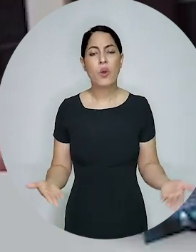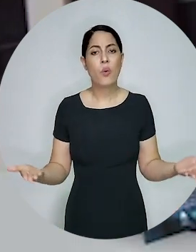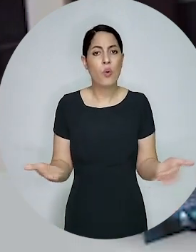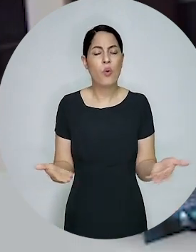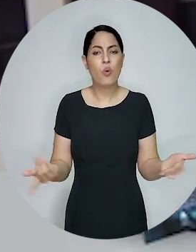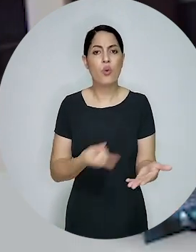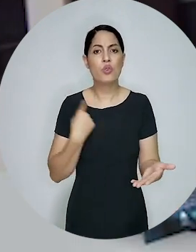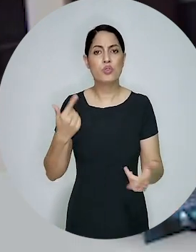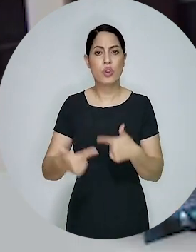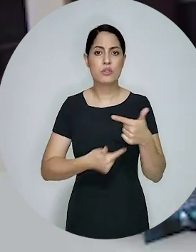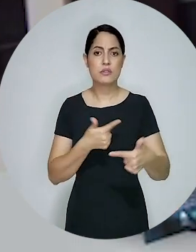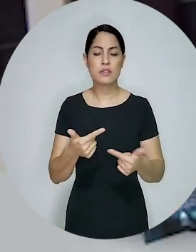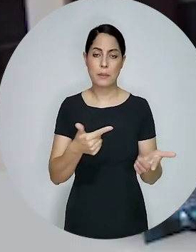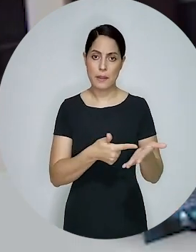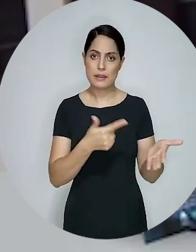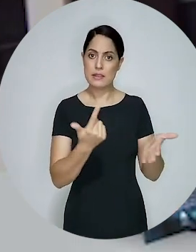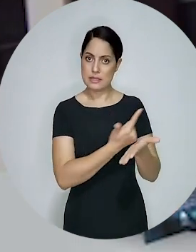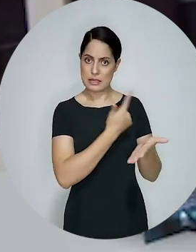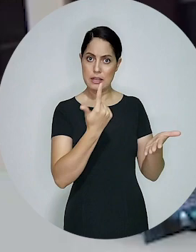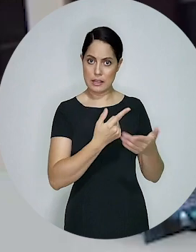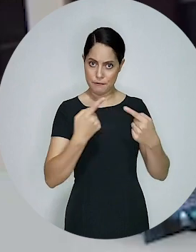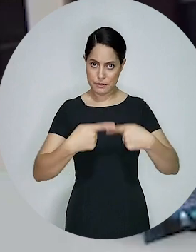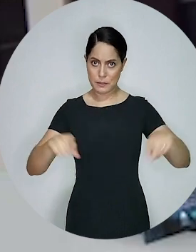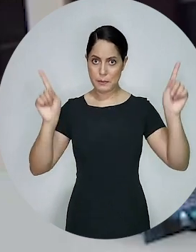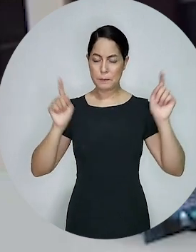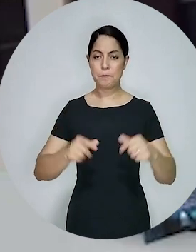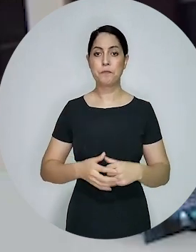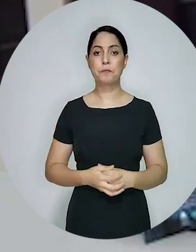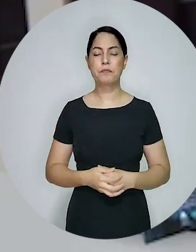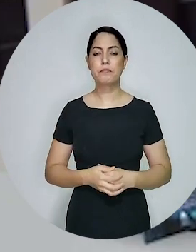vertente. Esse trabalho que a gente está lançando hoje,